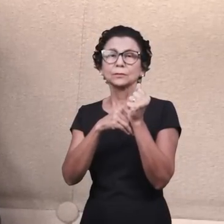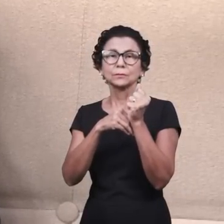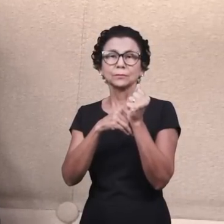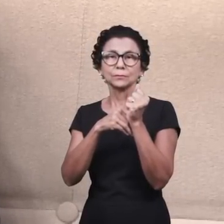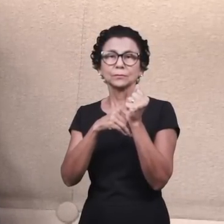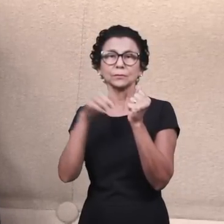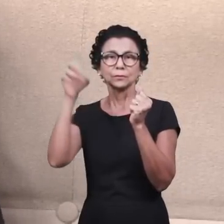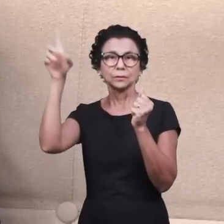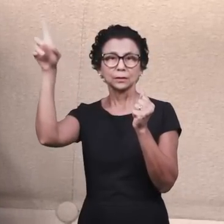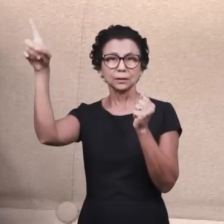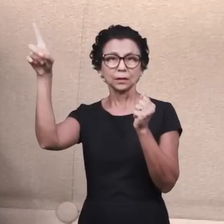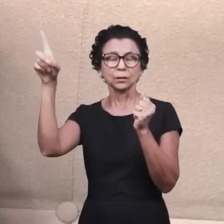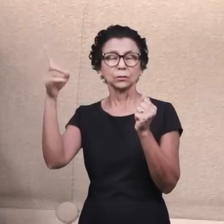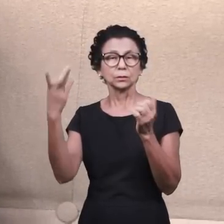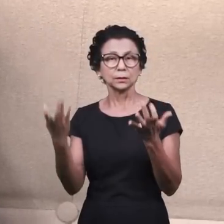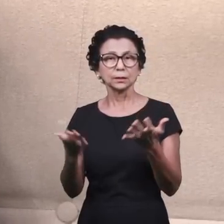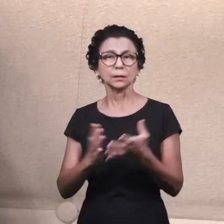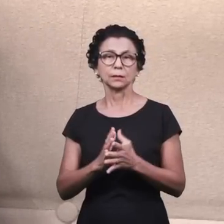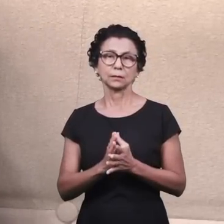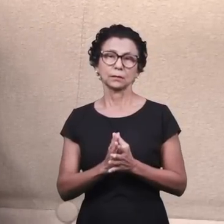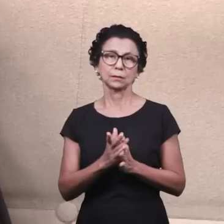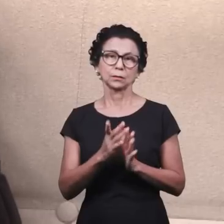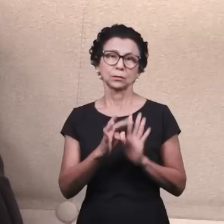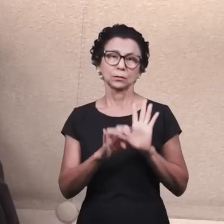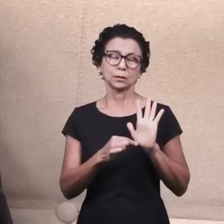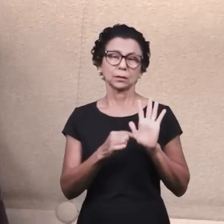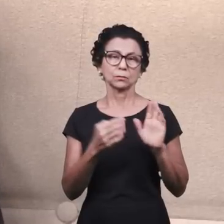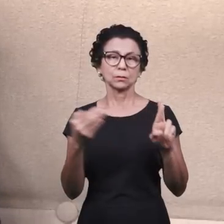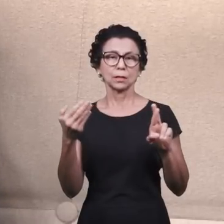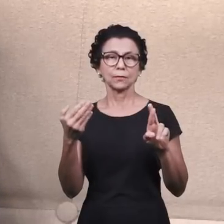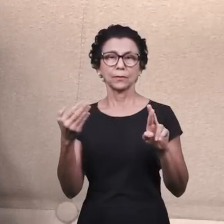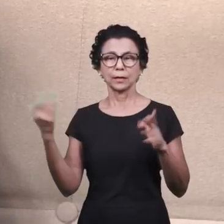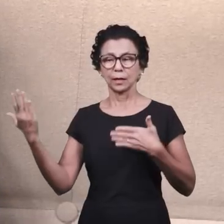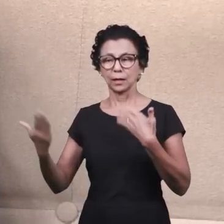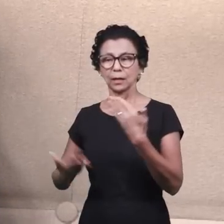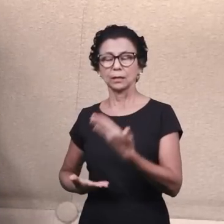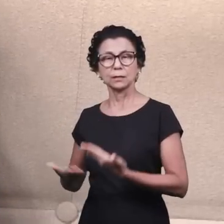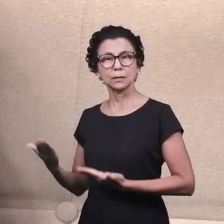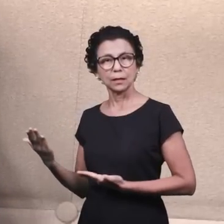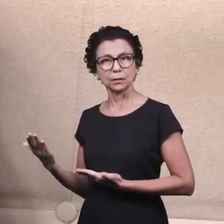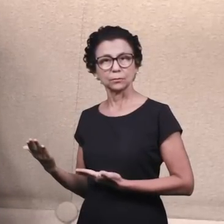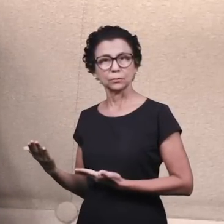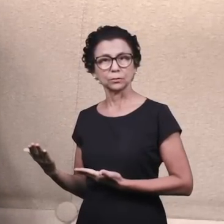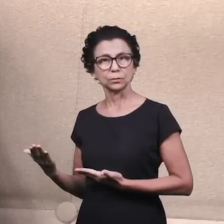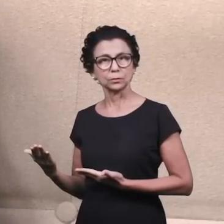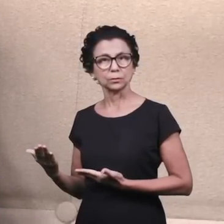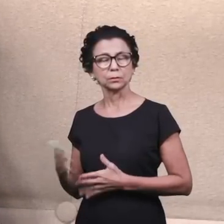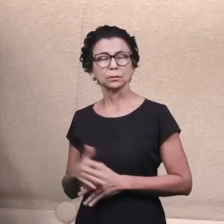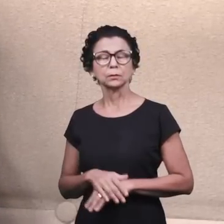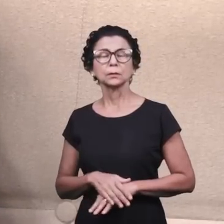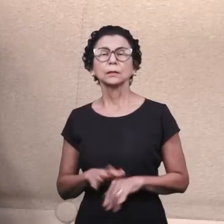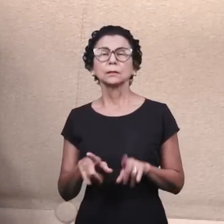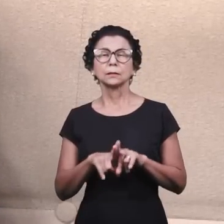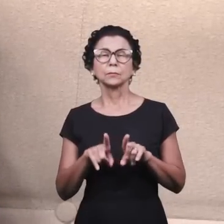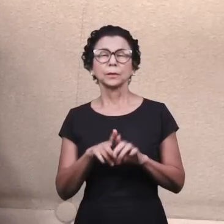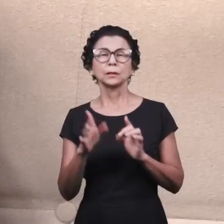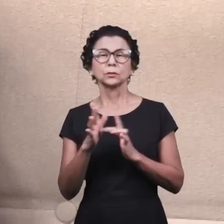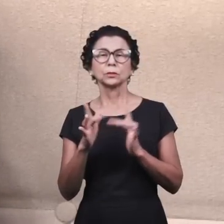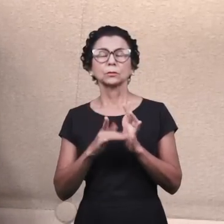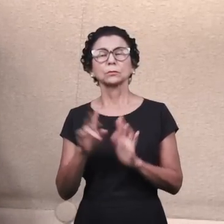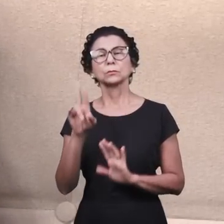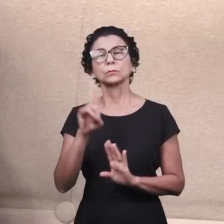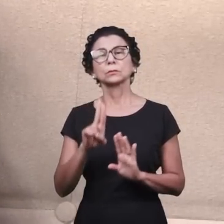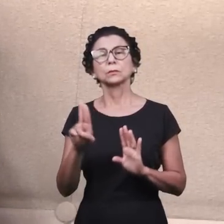o texto fala aos seus servos. Assim como o Senhor Jesus fazia com as parábolas, quando usava